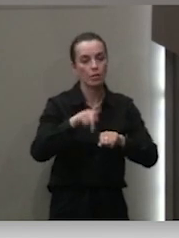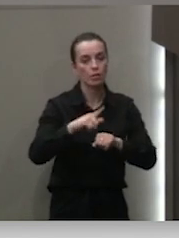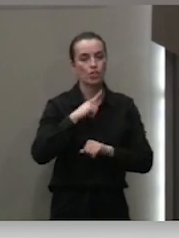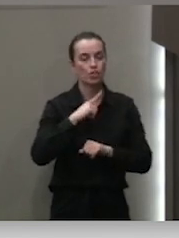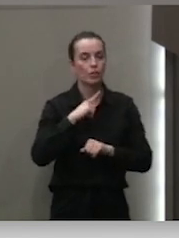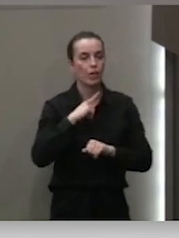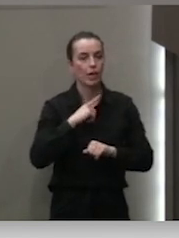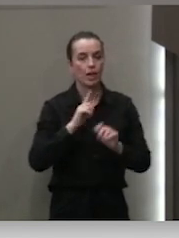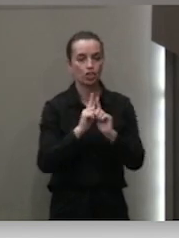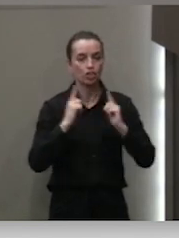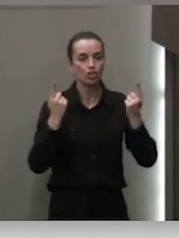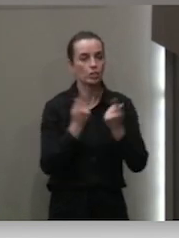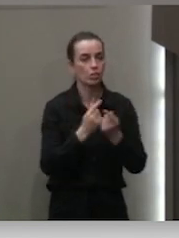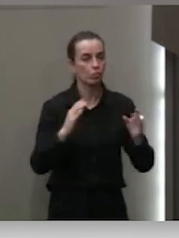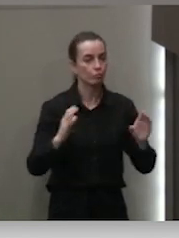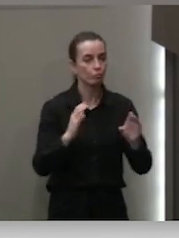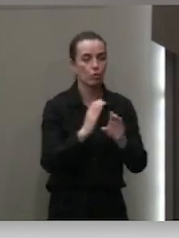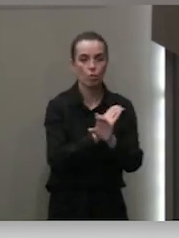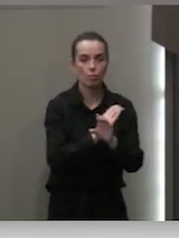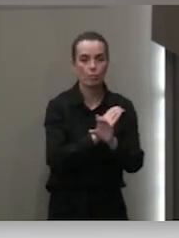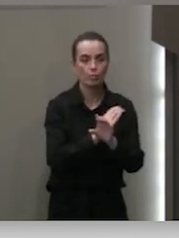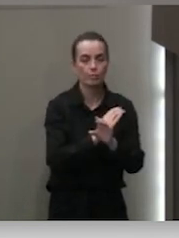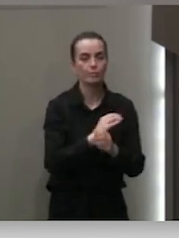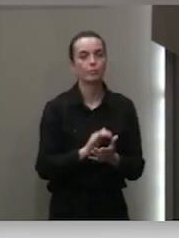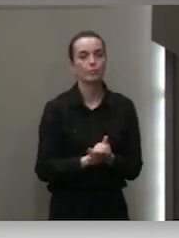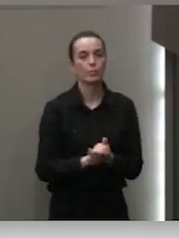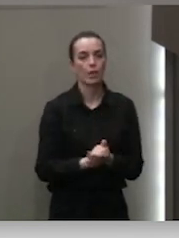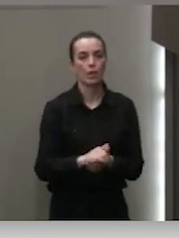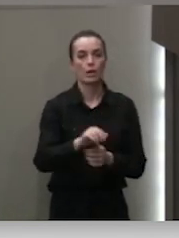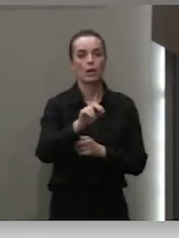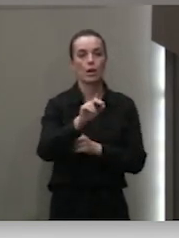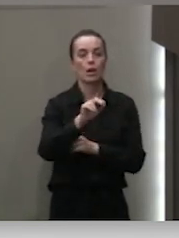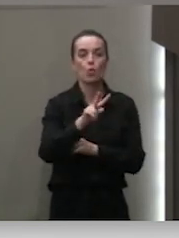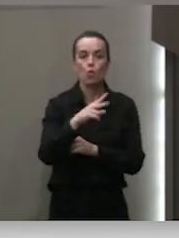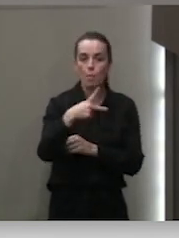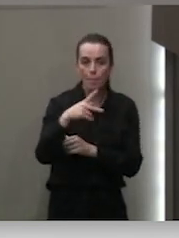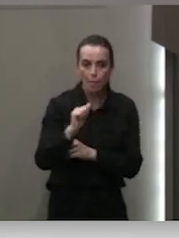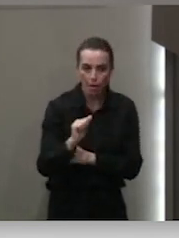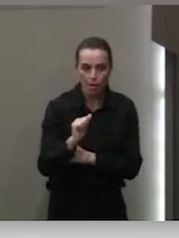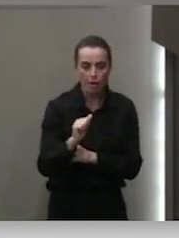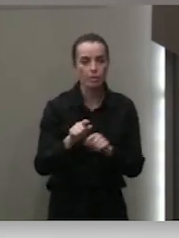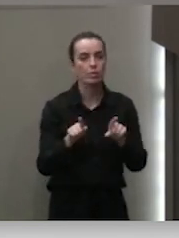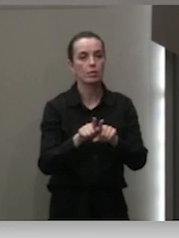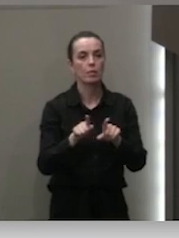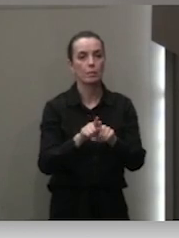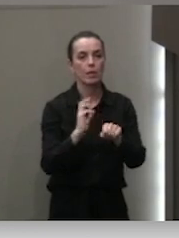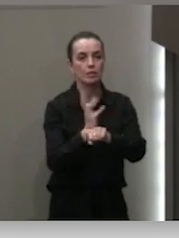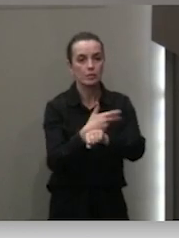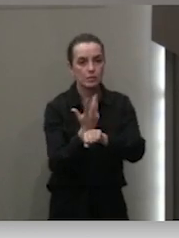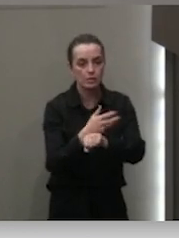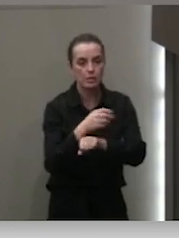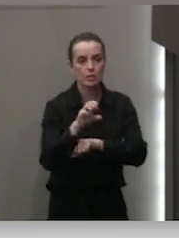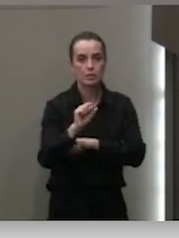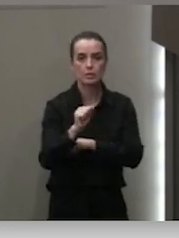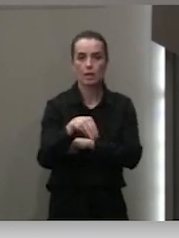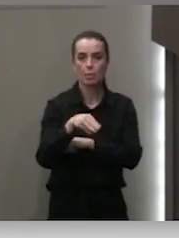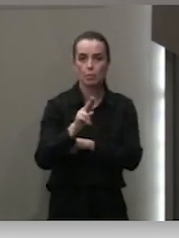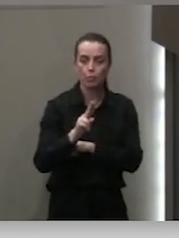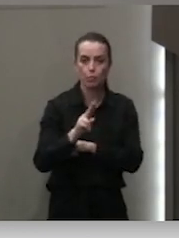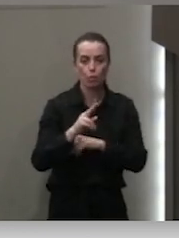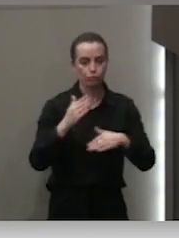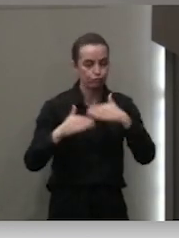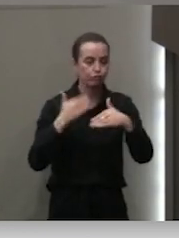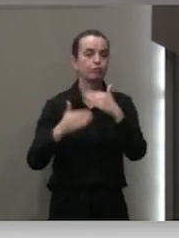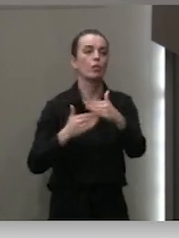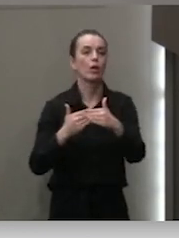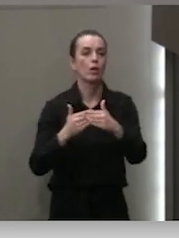plena que tivesse unidade de pronto atendimento que esse Samu avançada e que tivesse um sistema